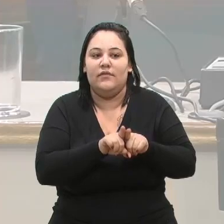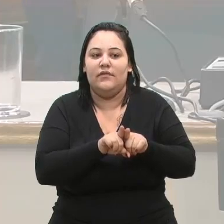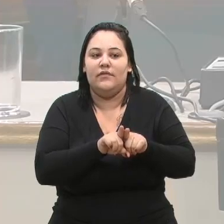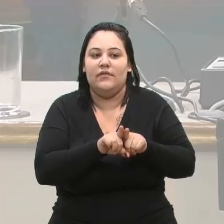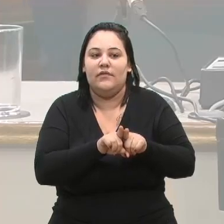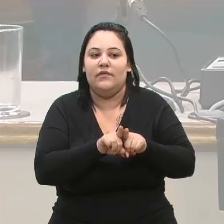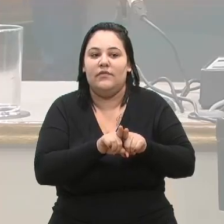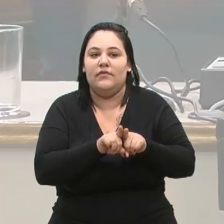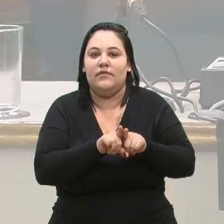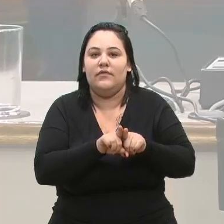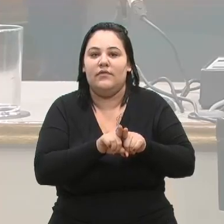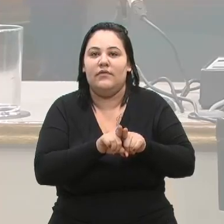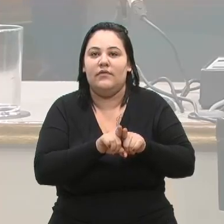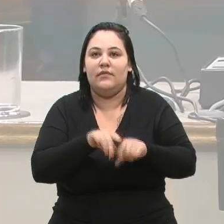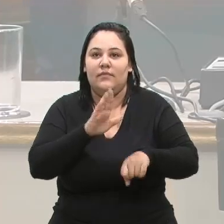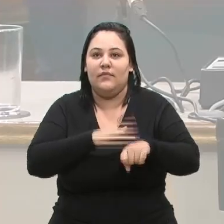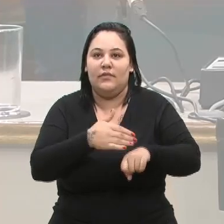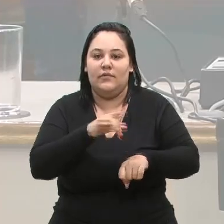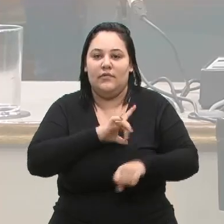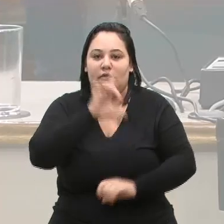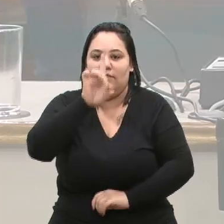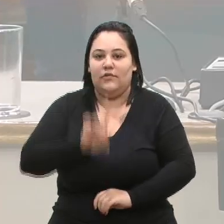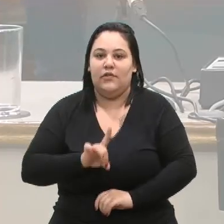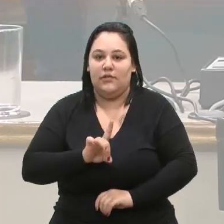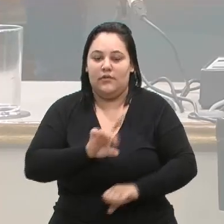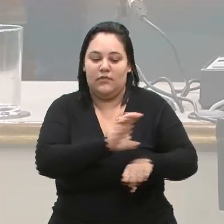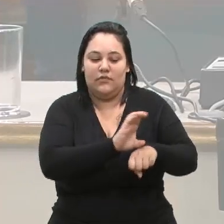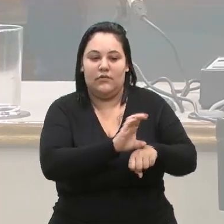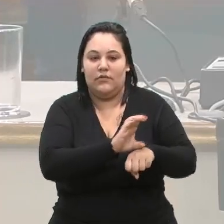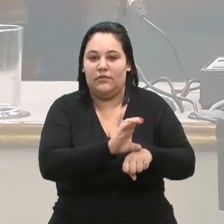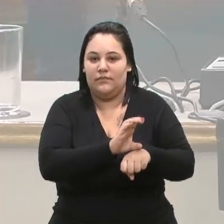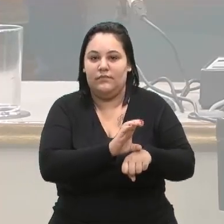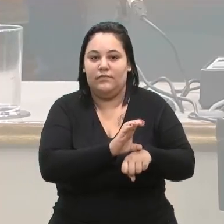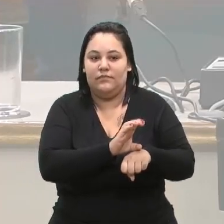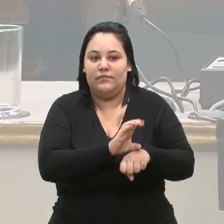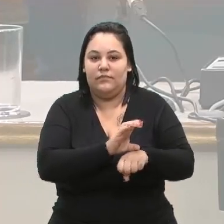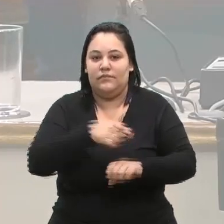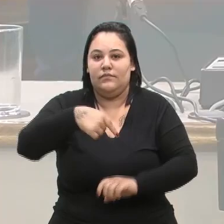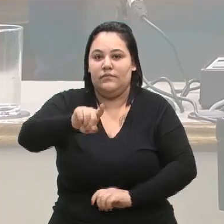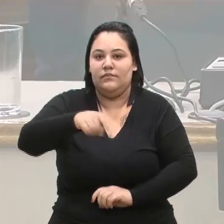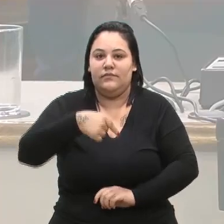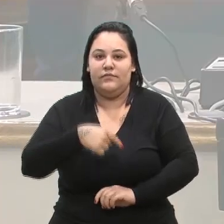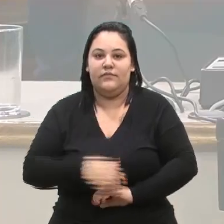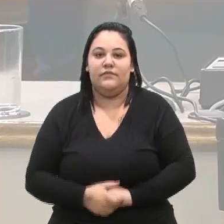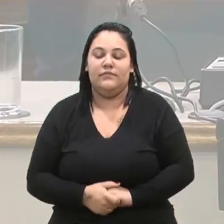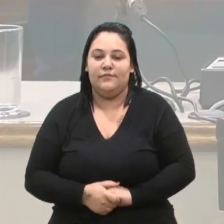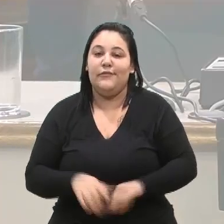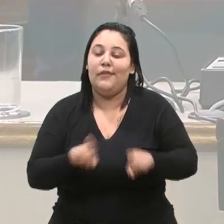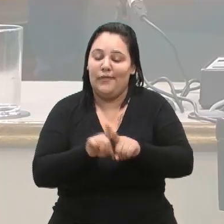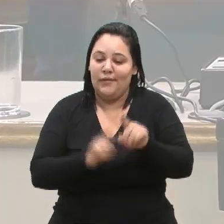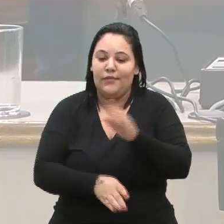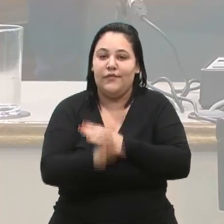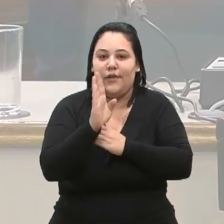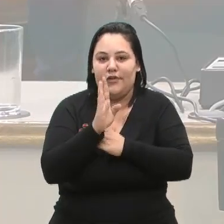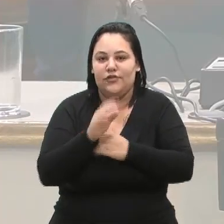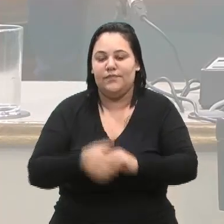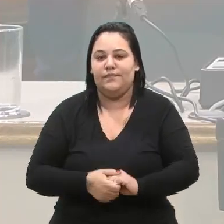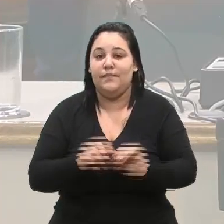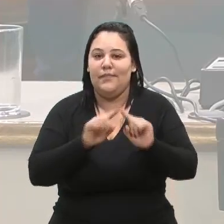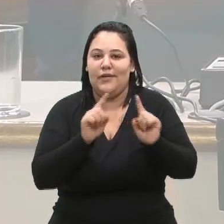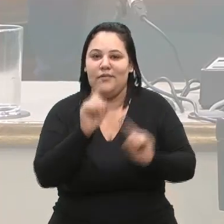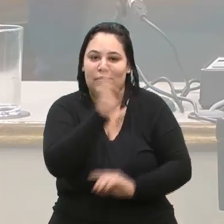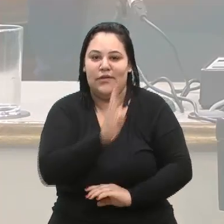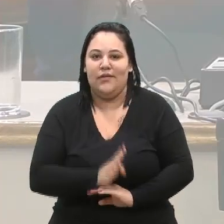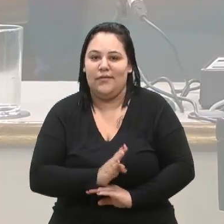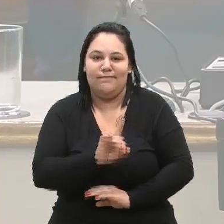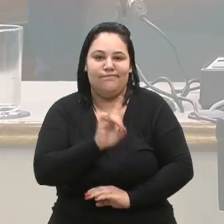cidadão pagará mais para exercer o direito constitucional de ir e vir, também por viagens de aplicativos. Mas os brasileiros não aguentam